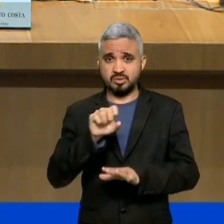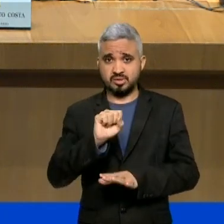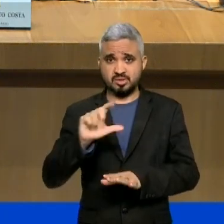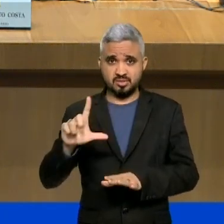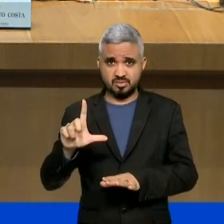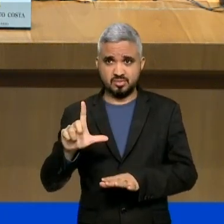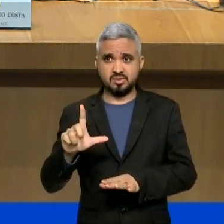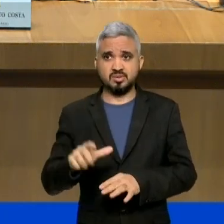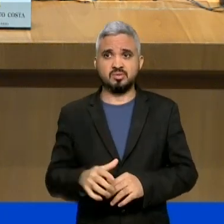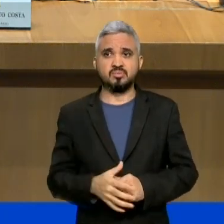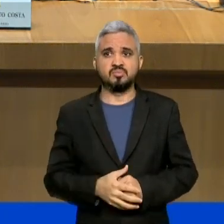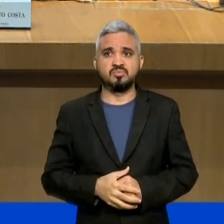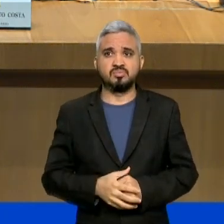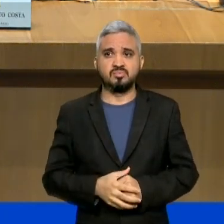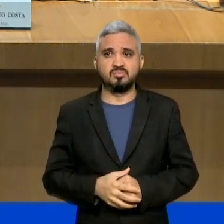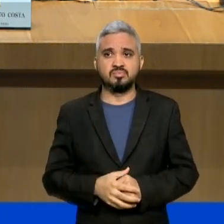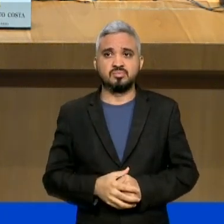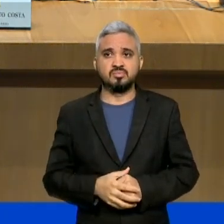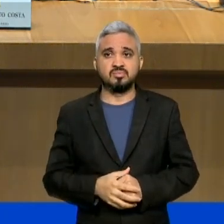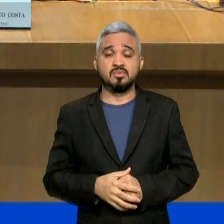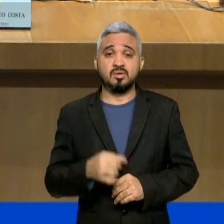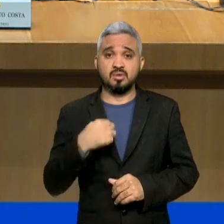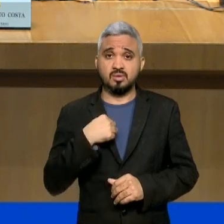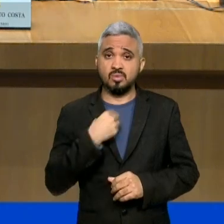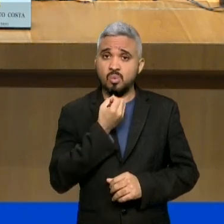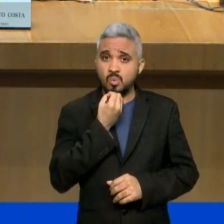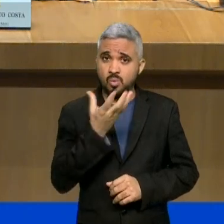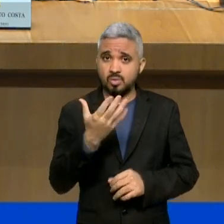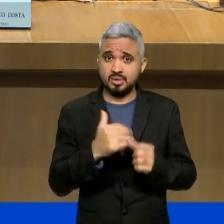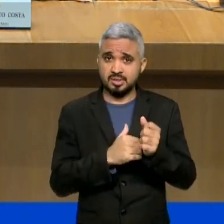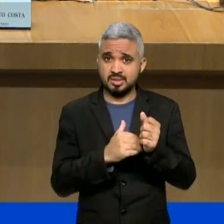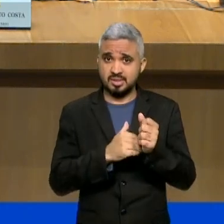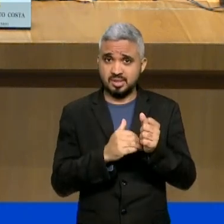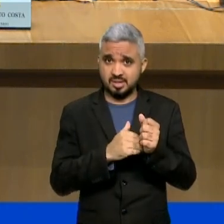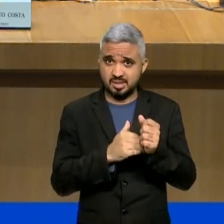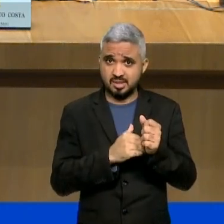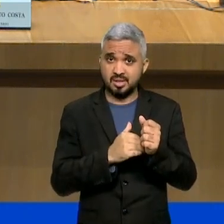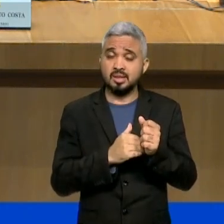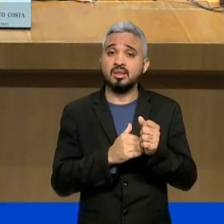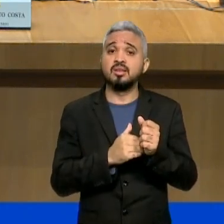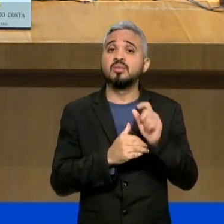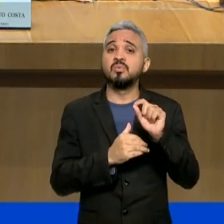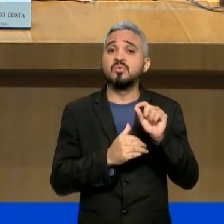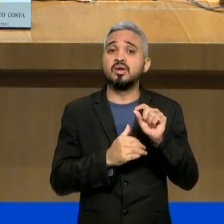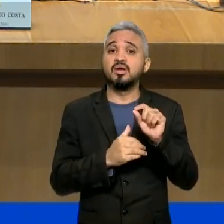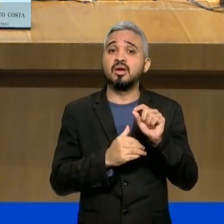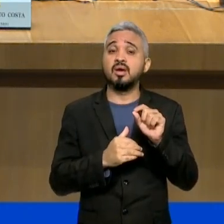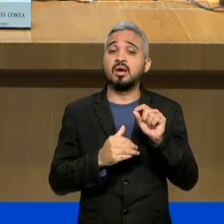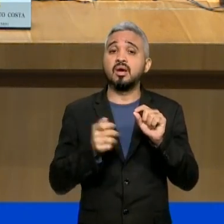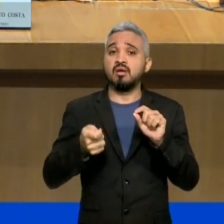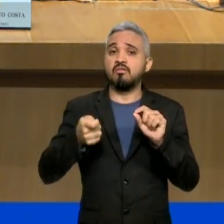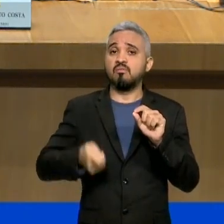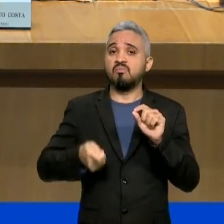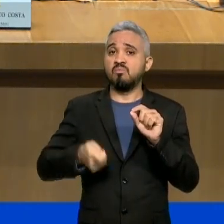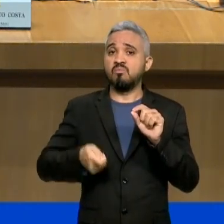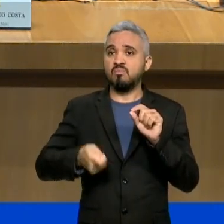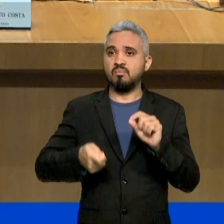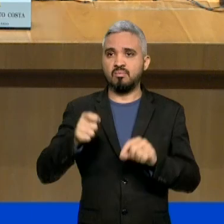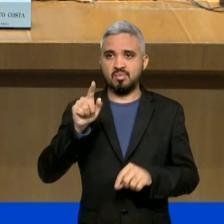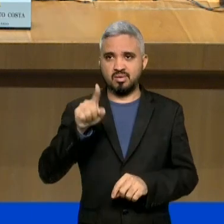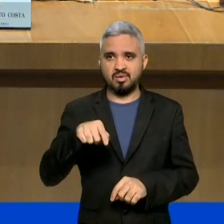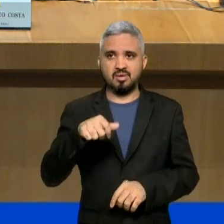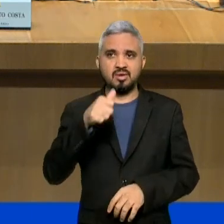não é o senhor. Eu vou contar o segredo aqui para todo mundo. Quem tem moral com ele é a senhora que eu vou acabar